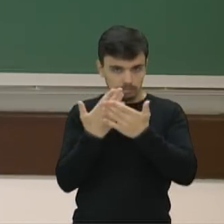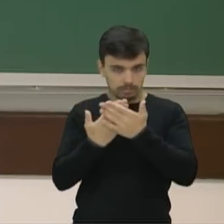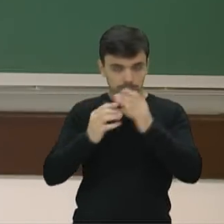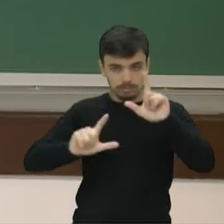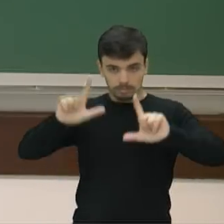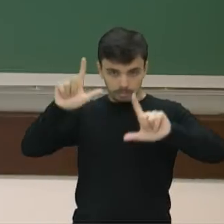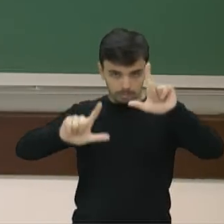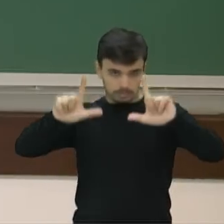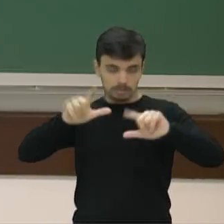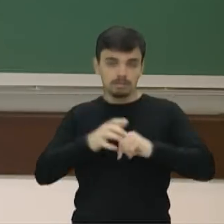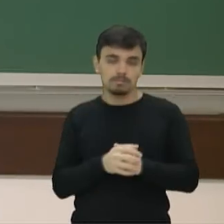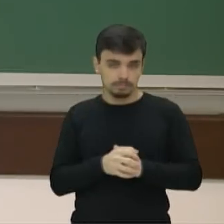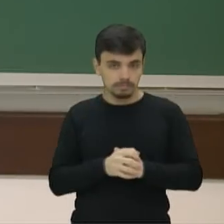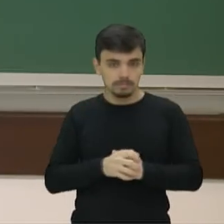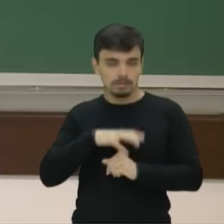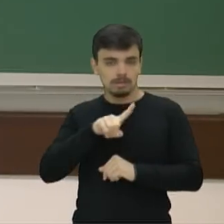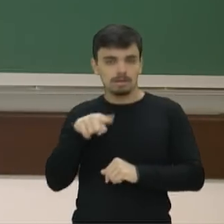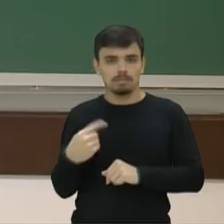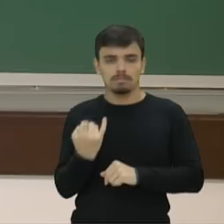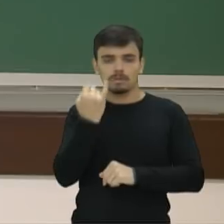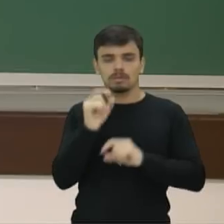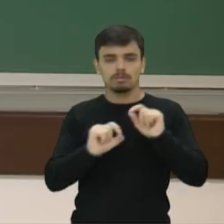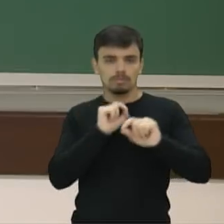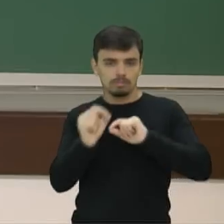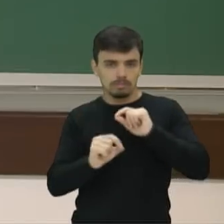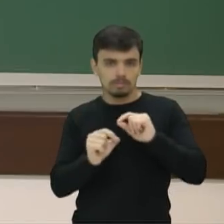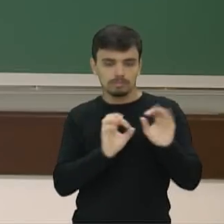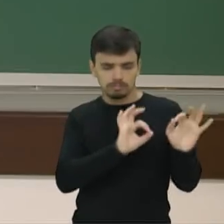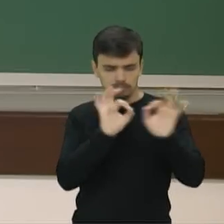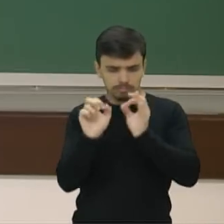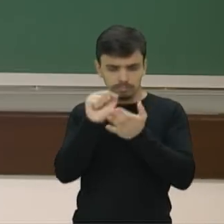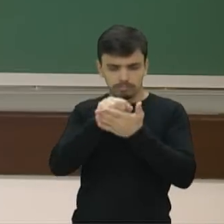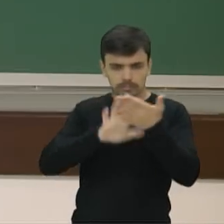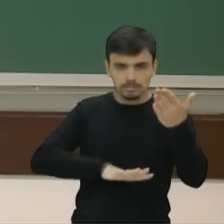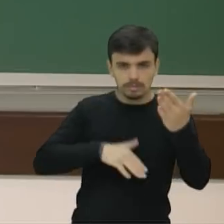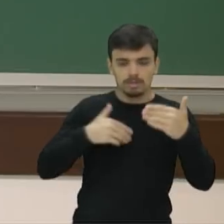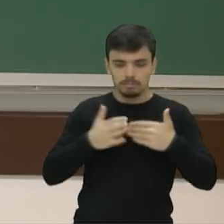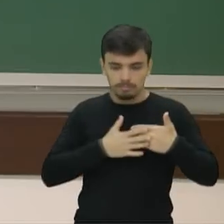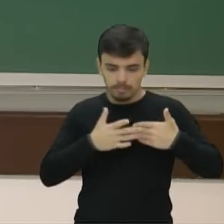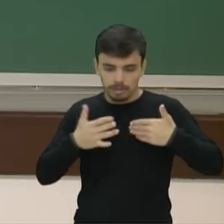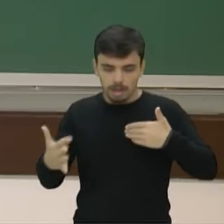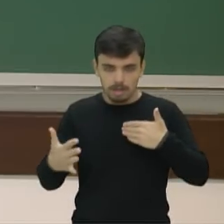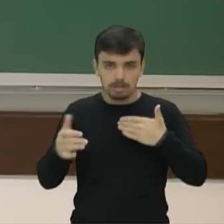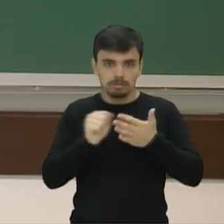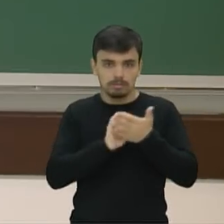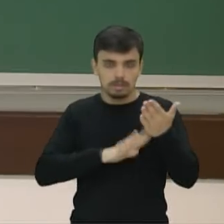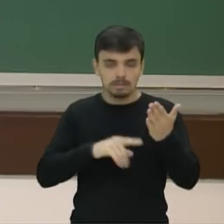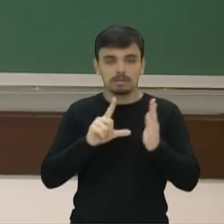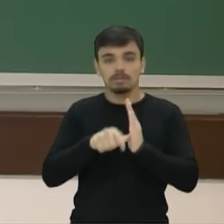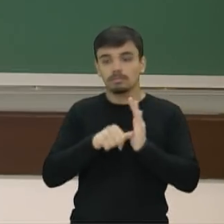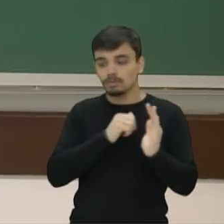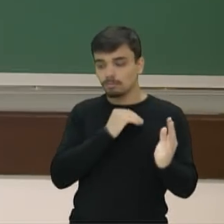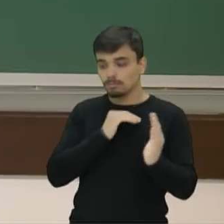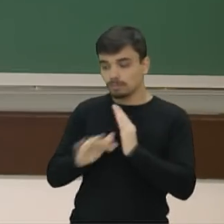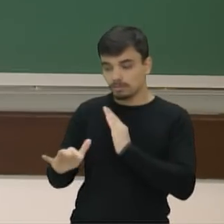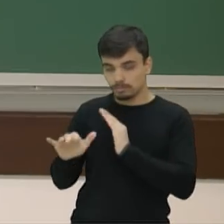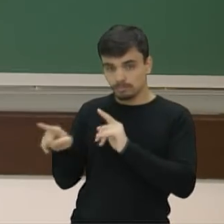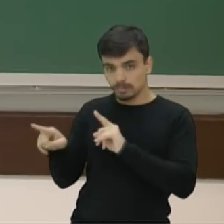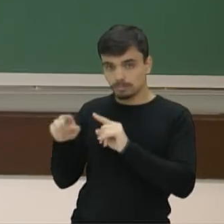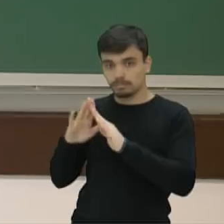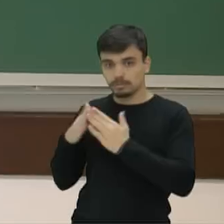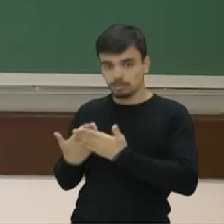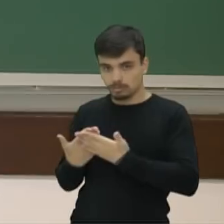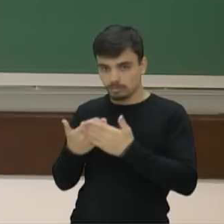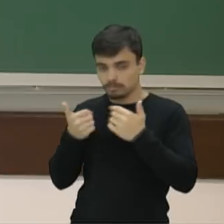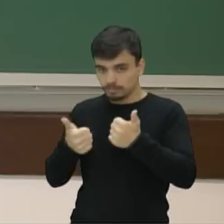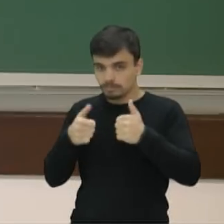é importante que realize as atividades propostas ao longo da nossa aula e que depois você encaminhe essas atividades para a sua escola ou